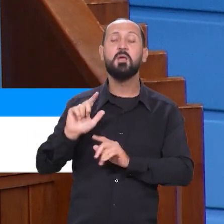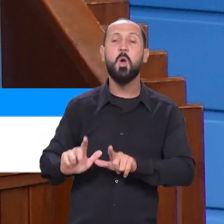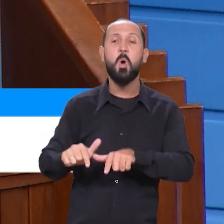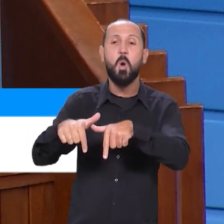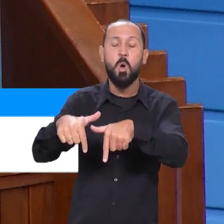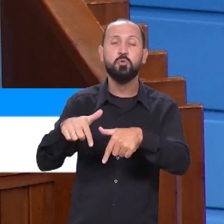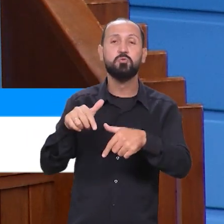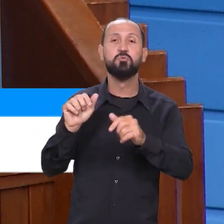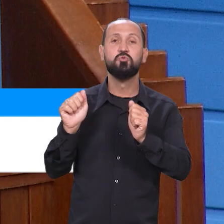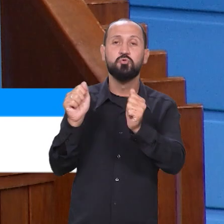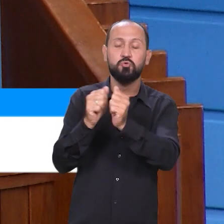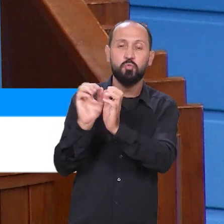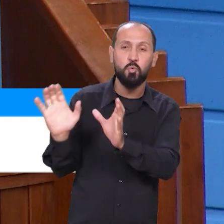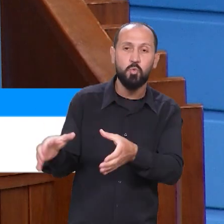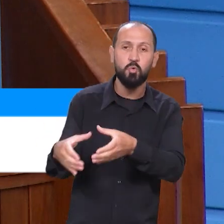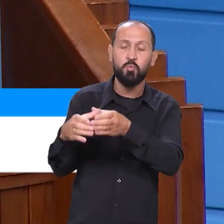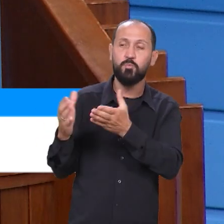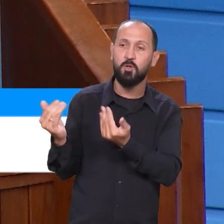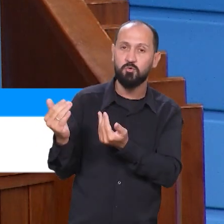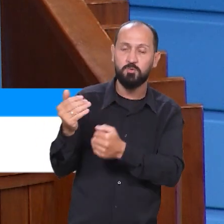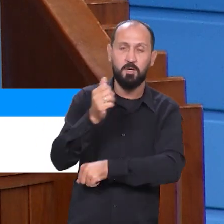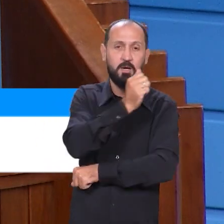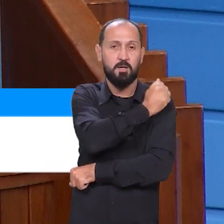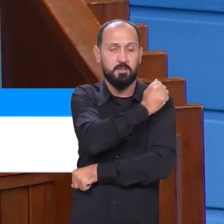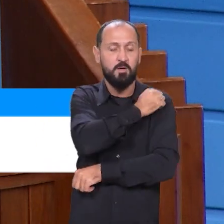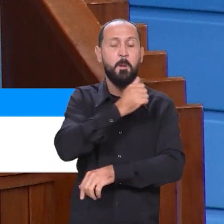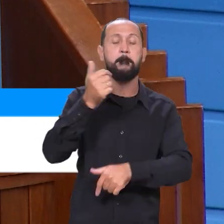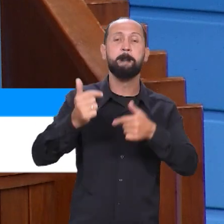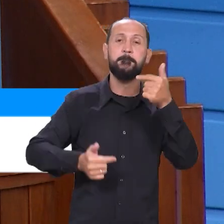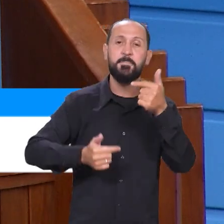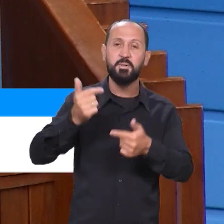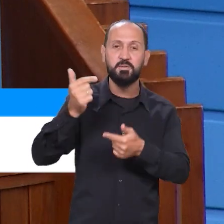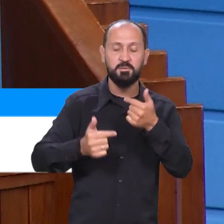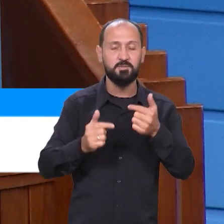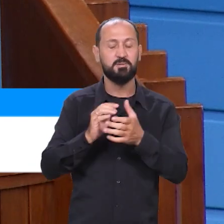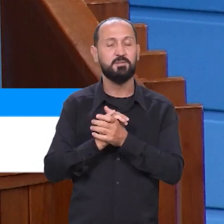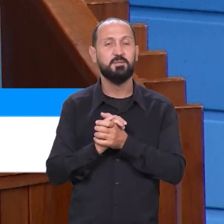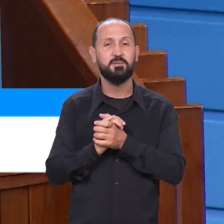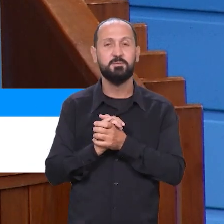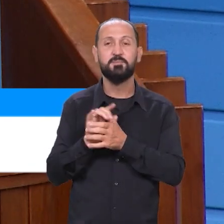faz a quem militou na juventude